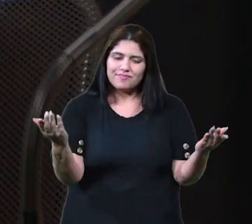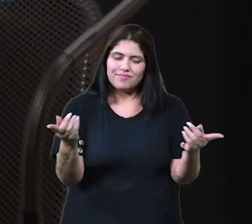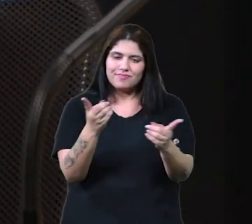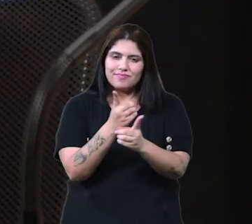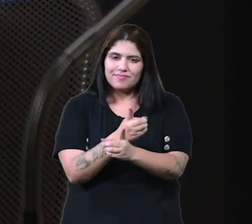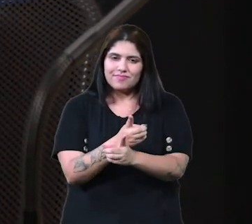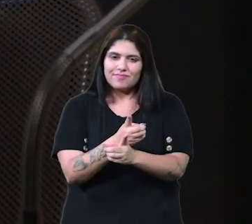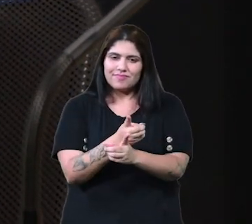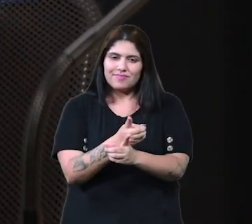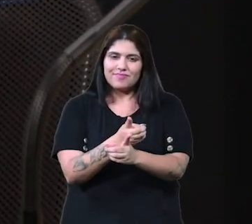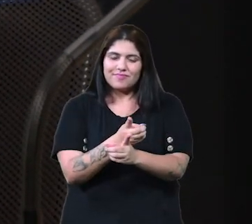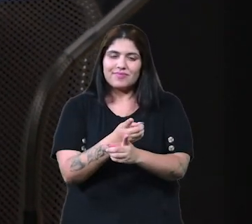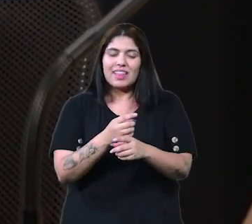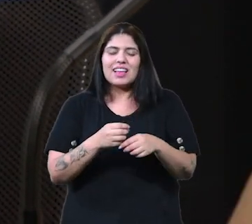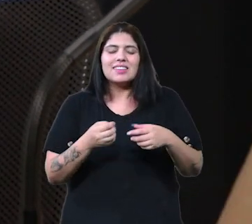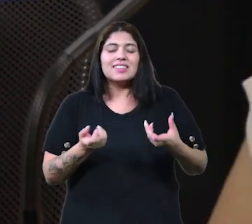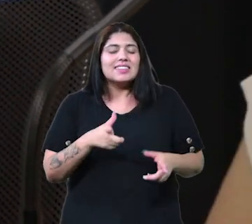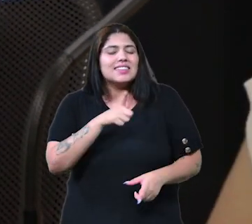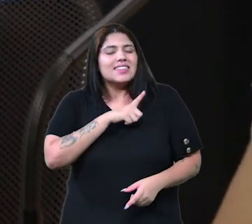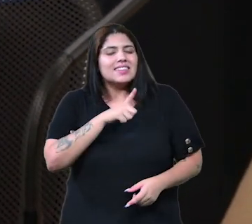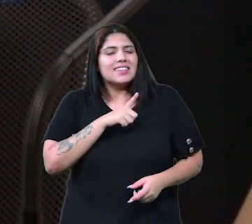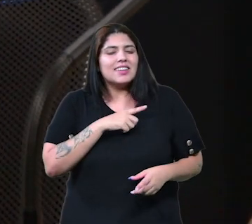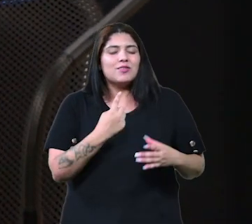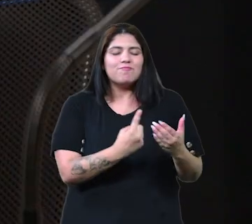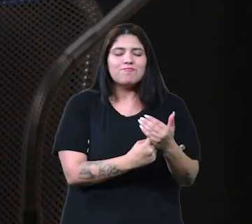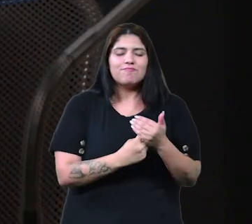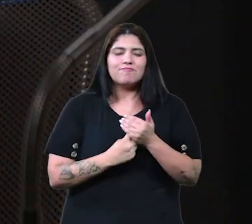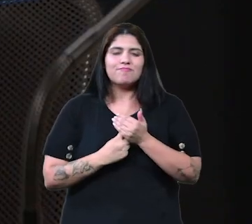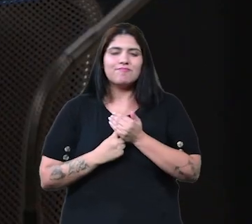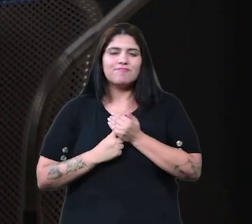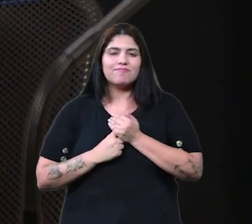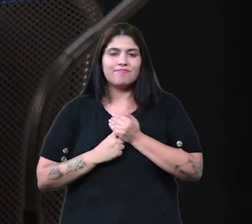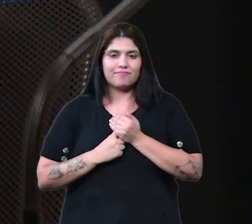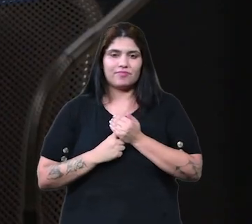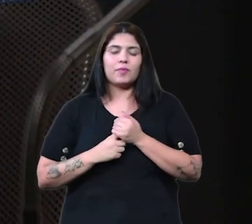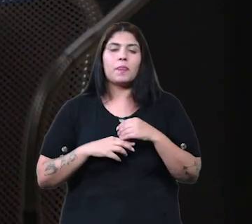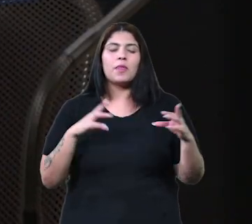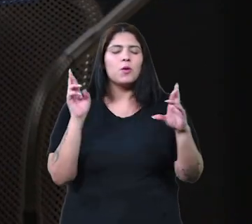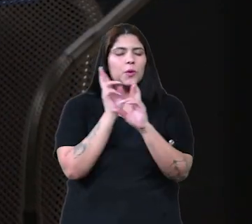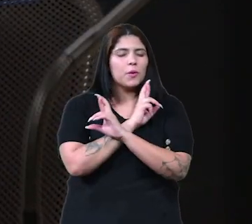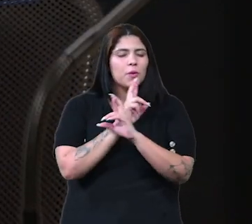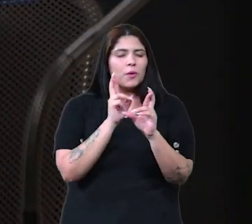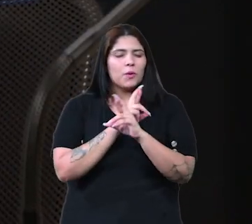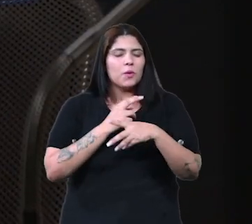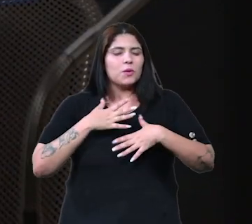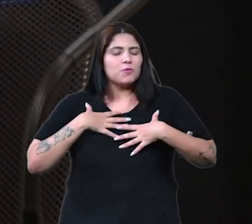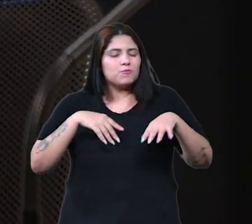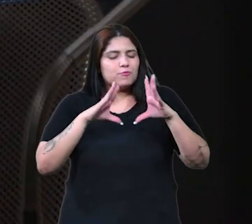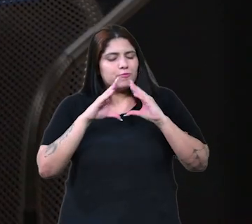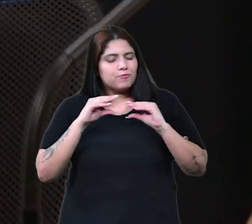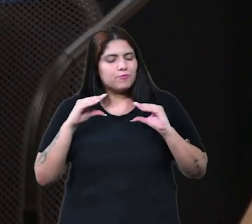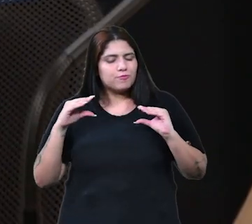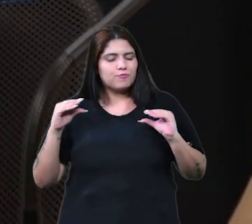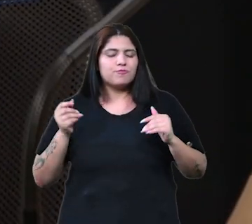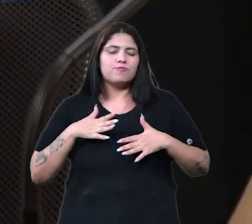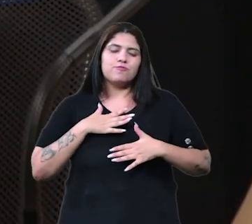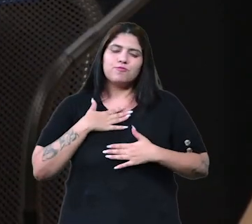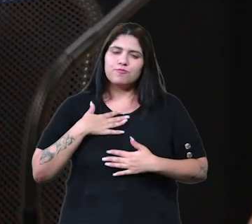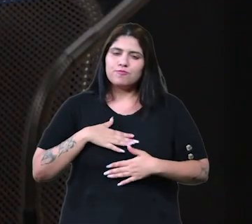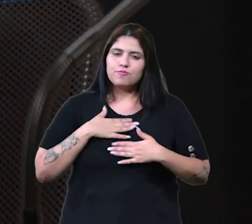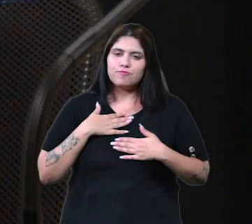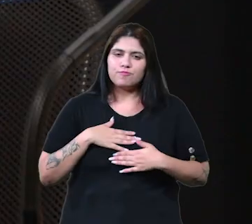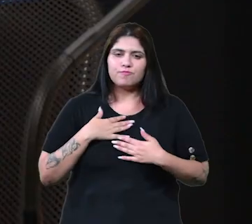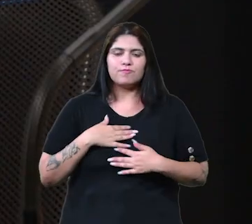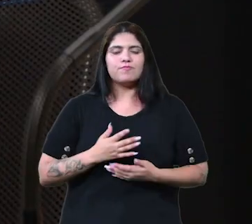gente tem um acolhimento, a gente tem uma relação de conforto, uma relação de bem receber, de bem